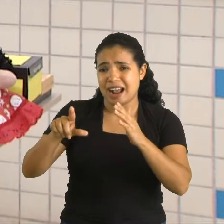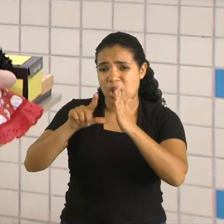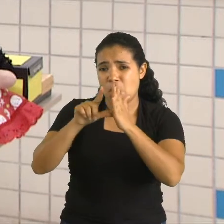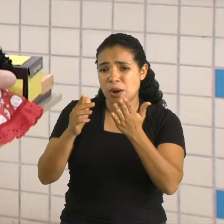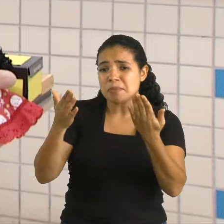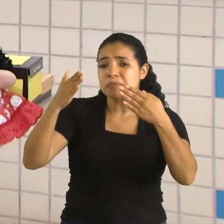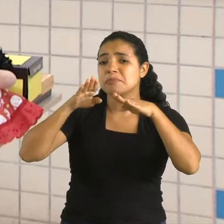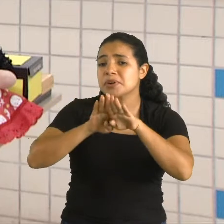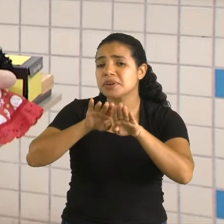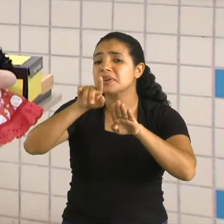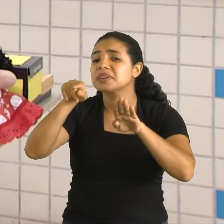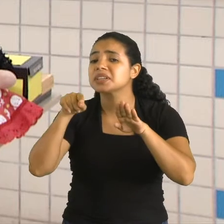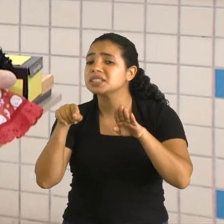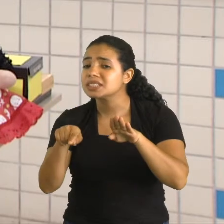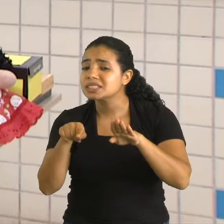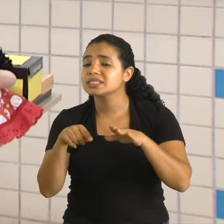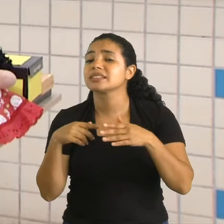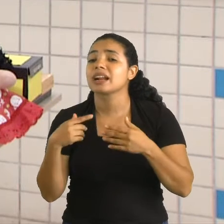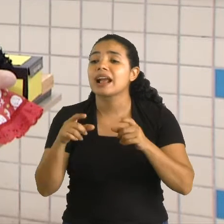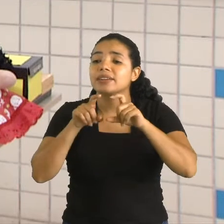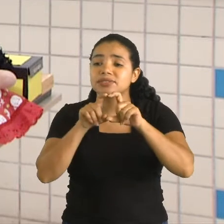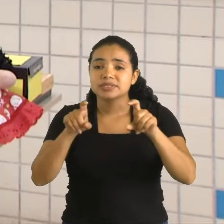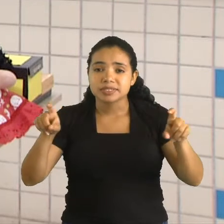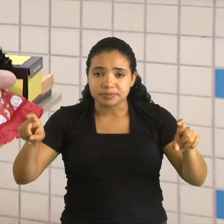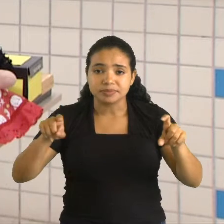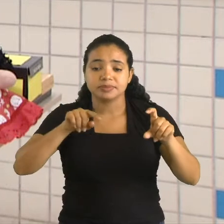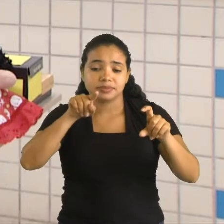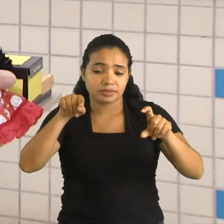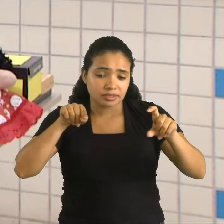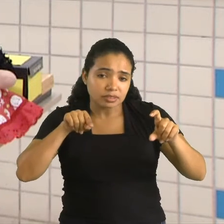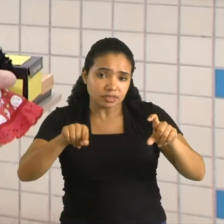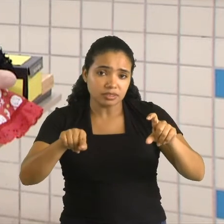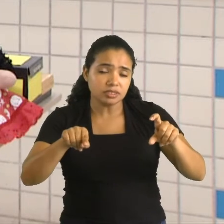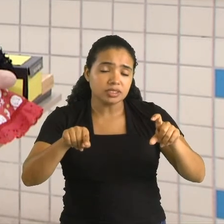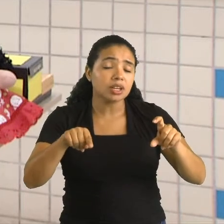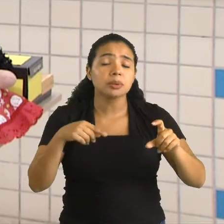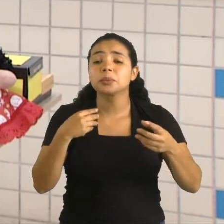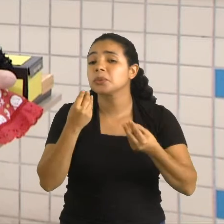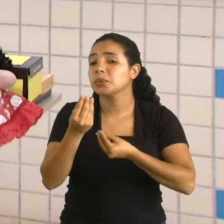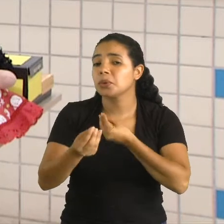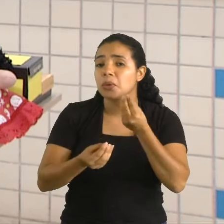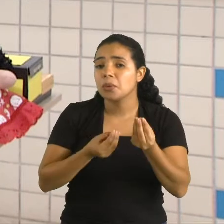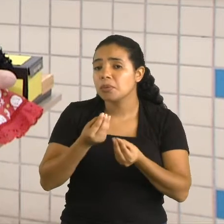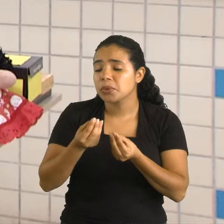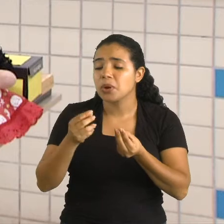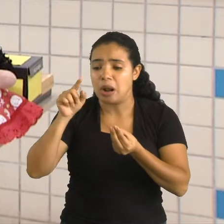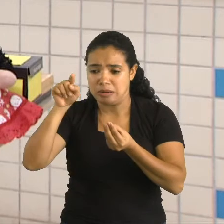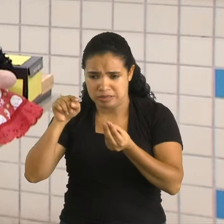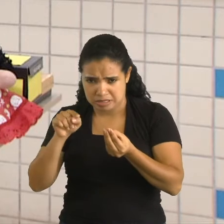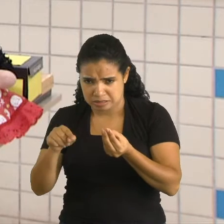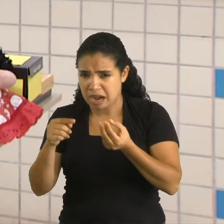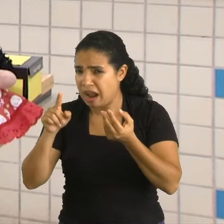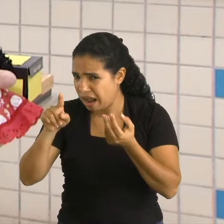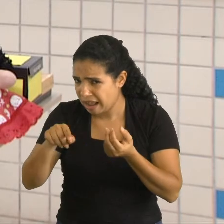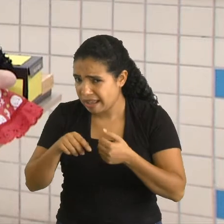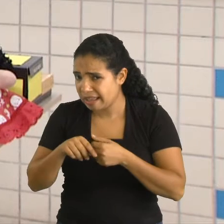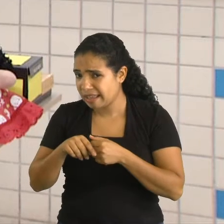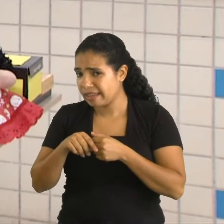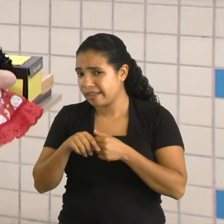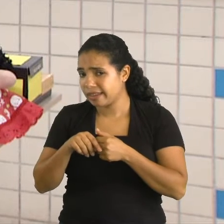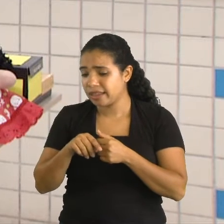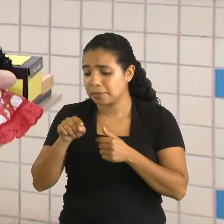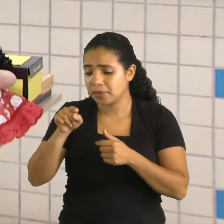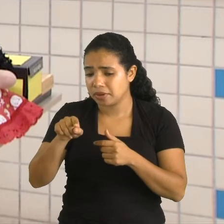mensagem que ela passou? Essa frase, ela é interrogativa, ela é afirmativa, é exclamativa? Olha bem o sinalzinho